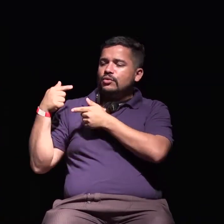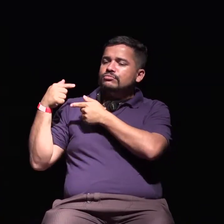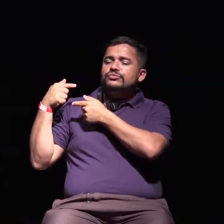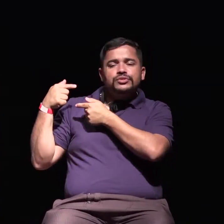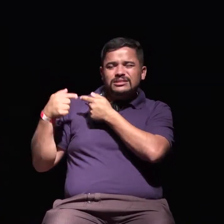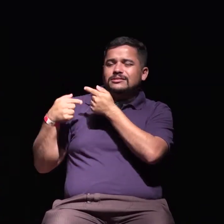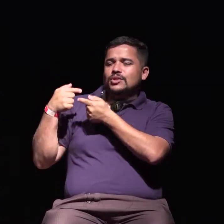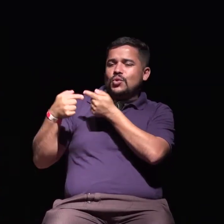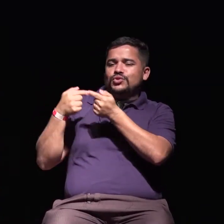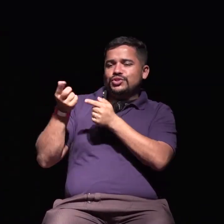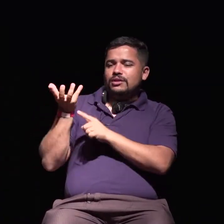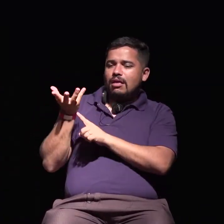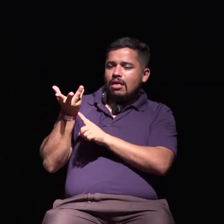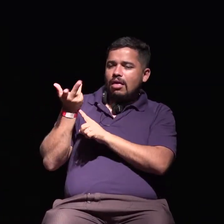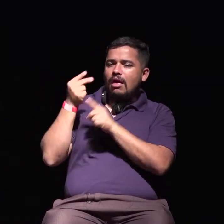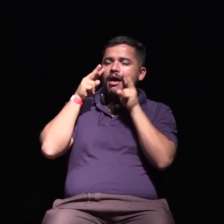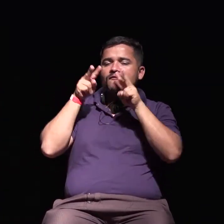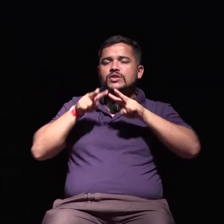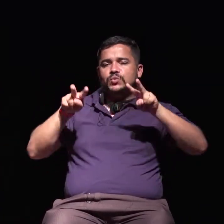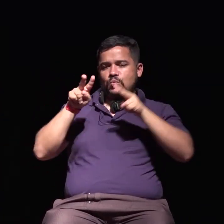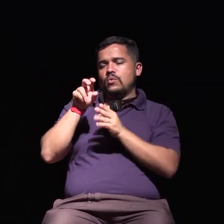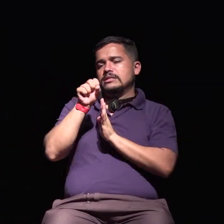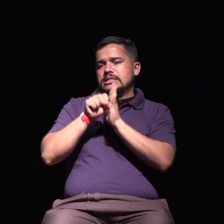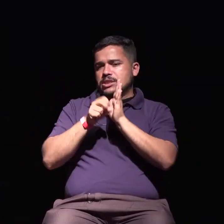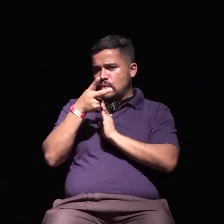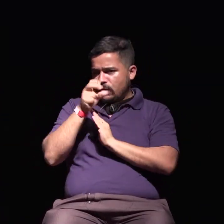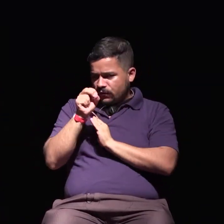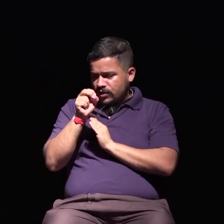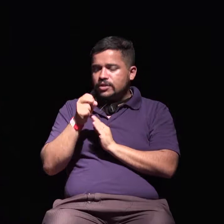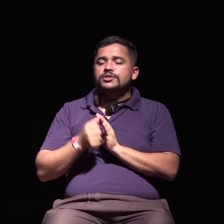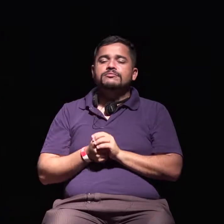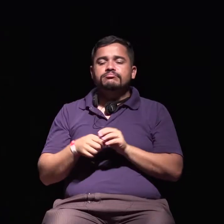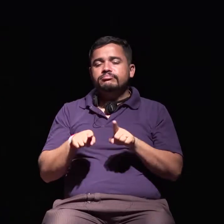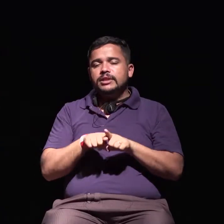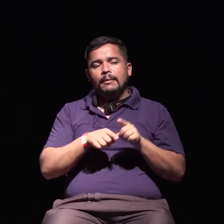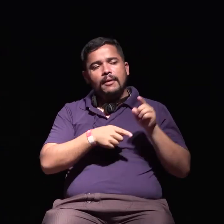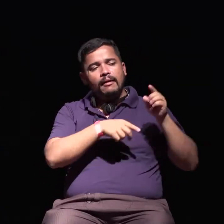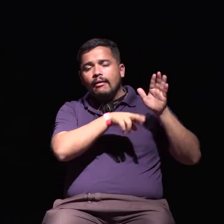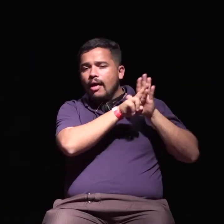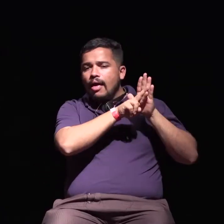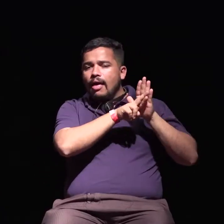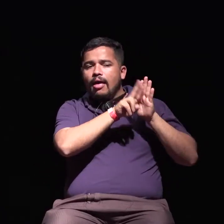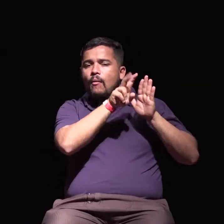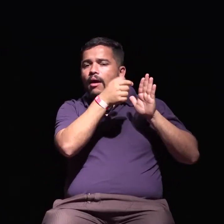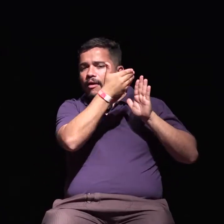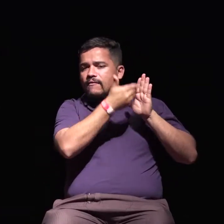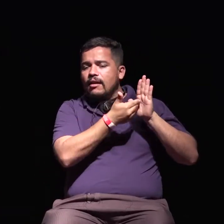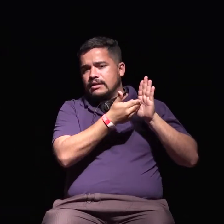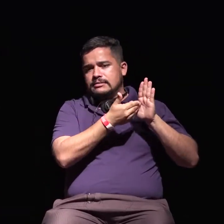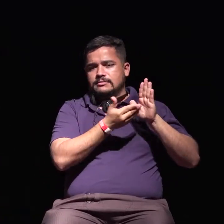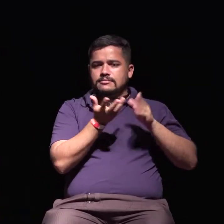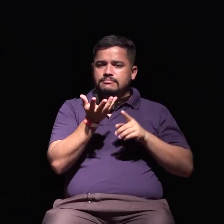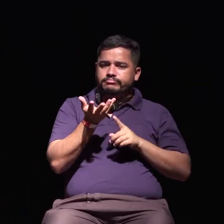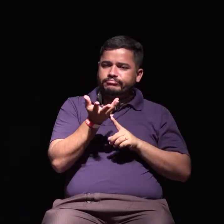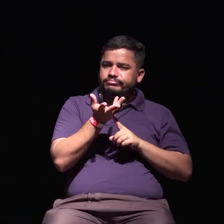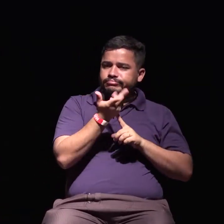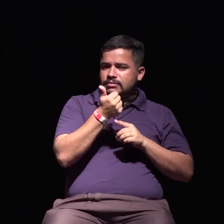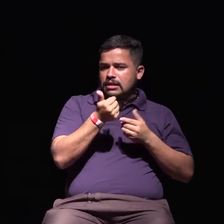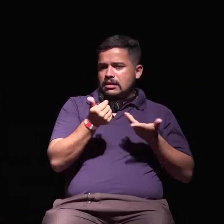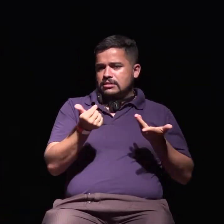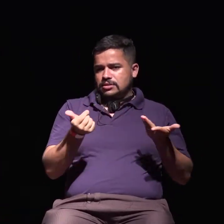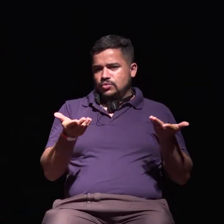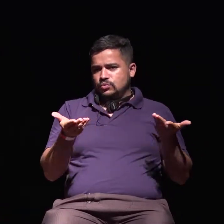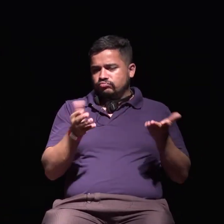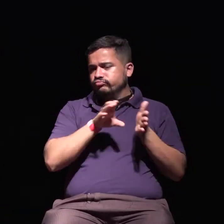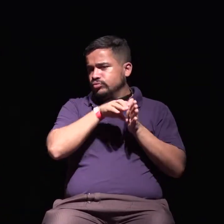genealogia das artes cênicas e visuais do século XX, mediante a referência ao movimento da arte conceitual, do final dos